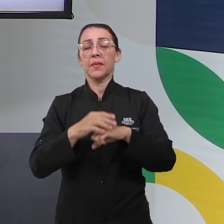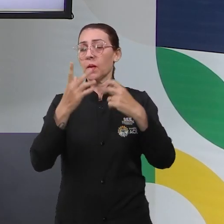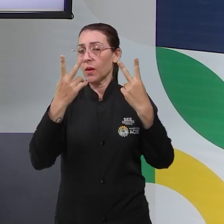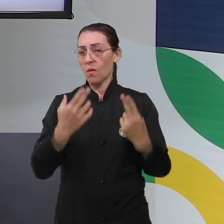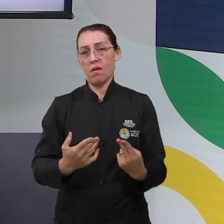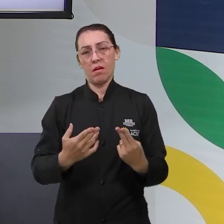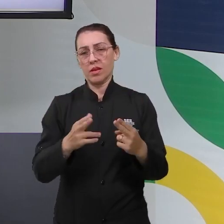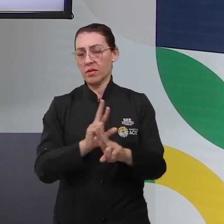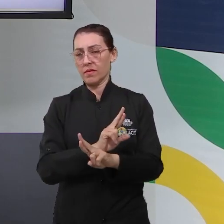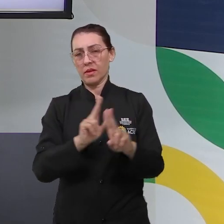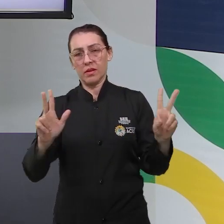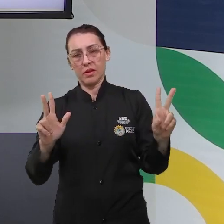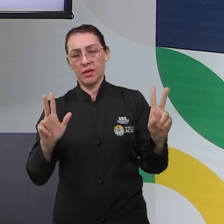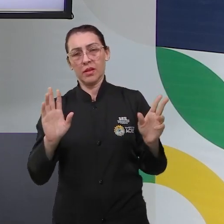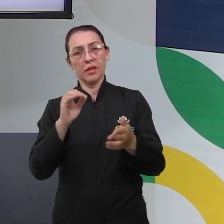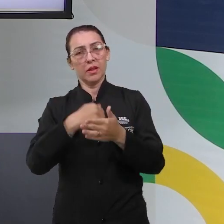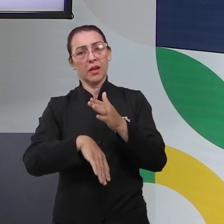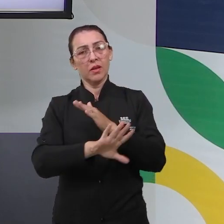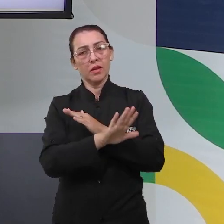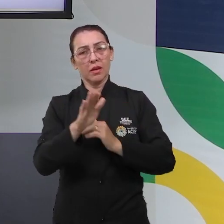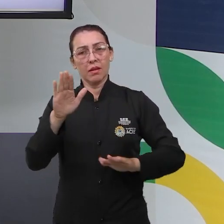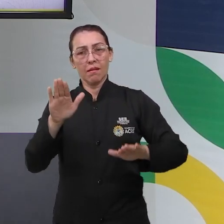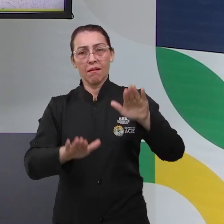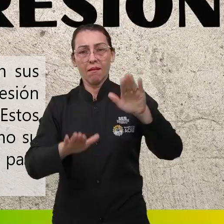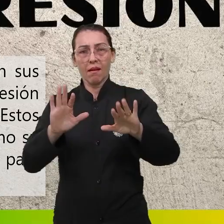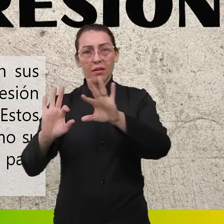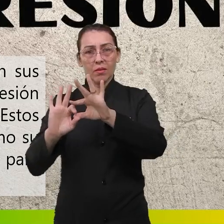iguais, eles se diferem também dentro de cada contexto.